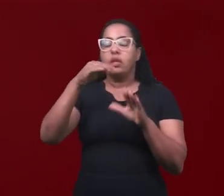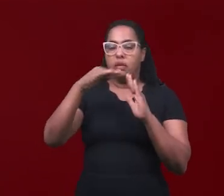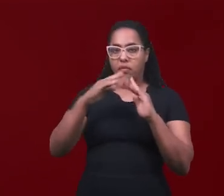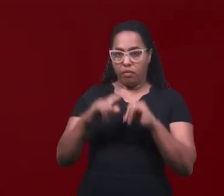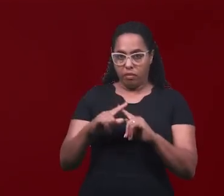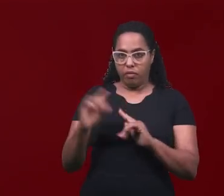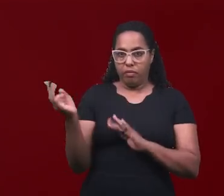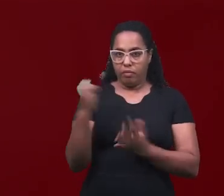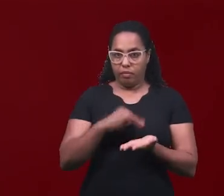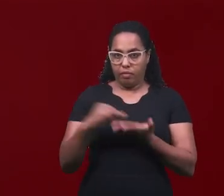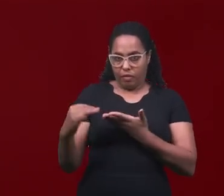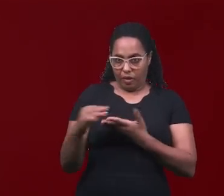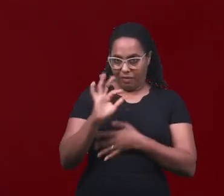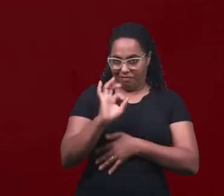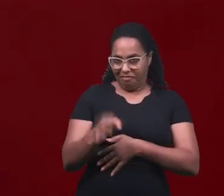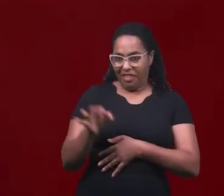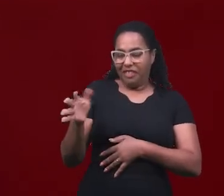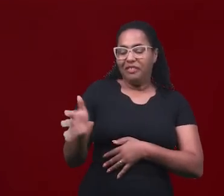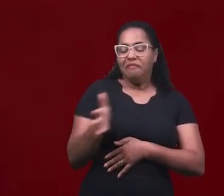Cristã Maranata.